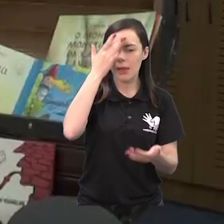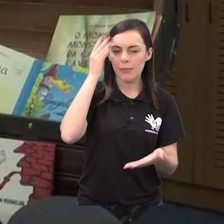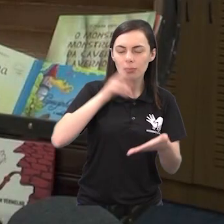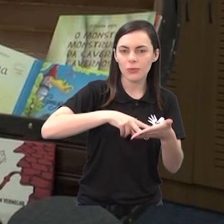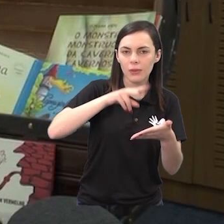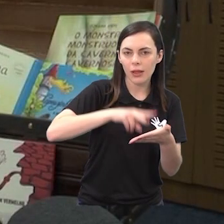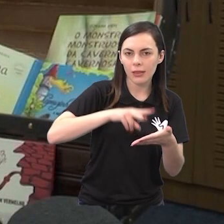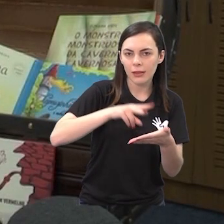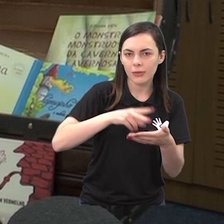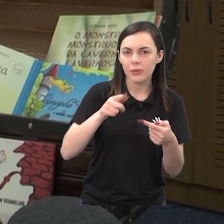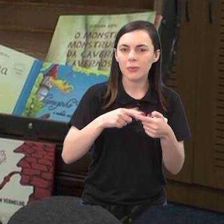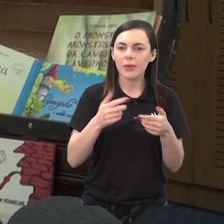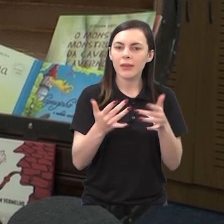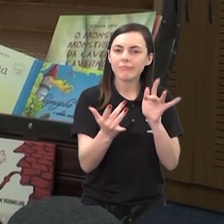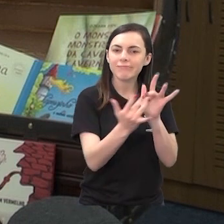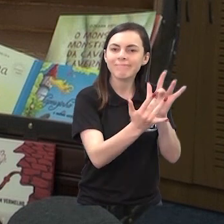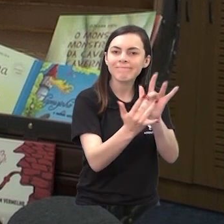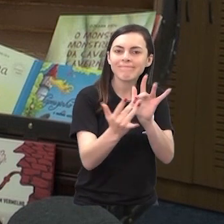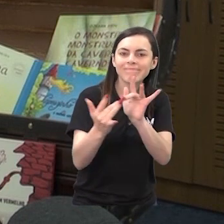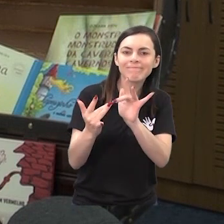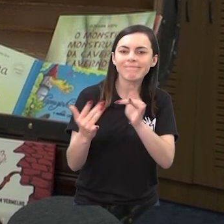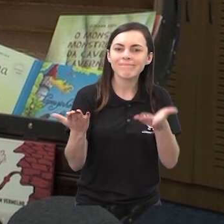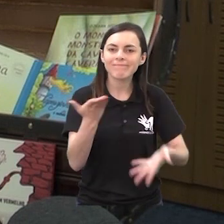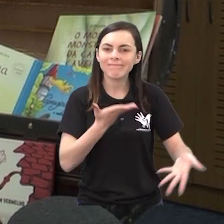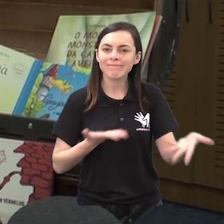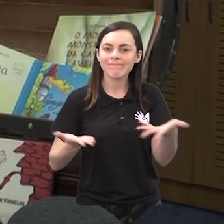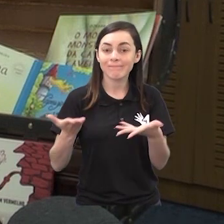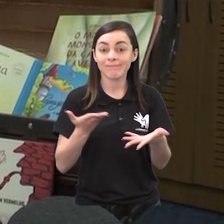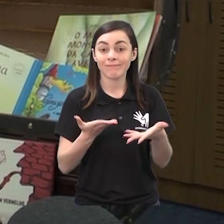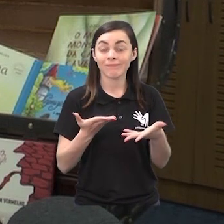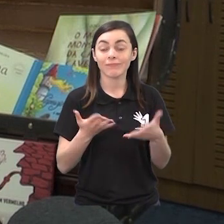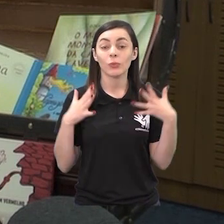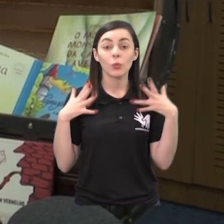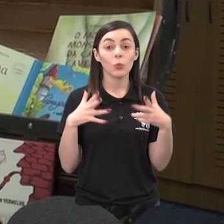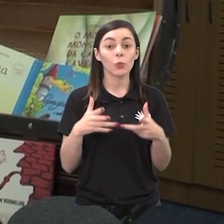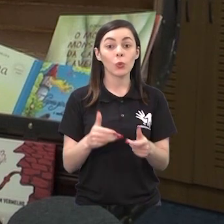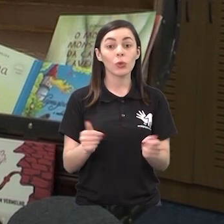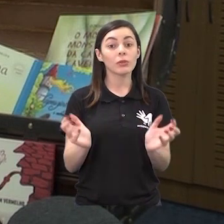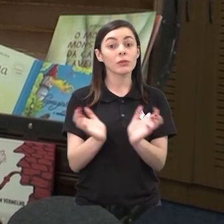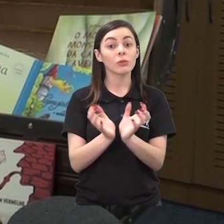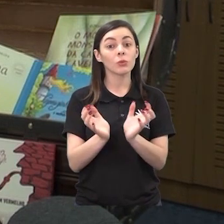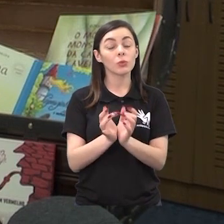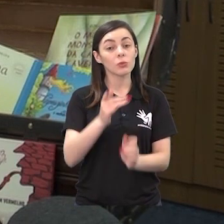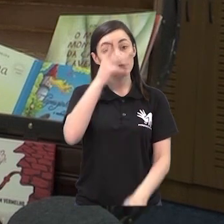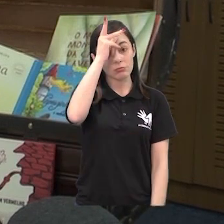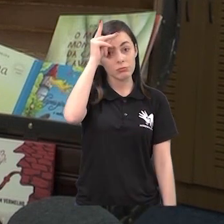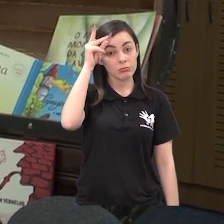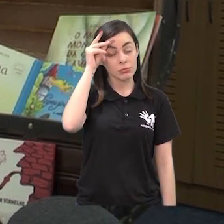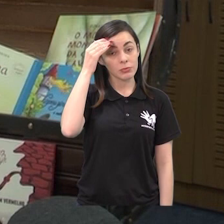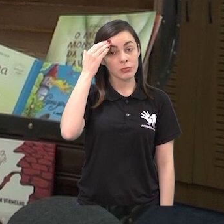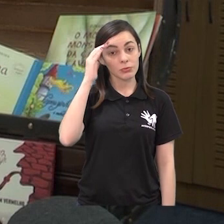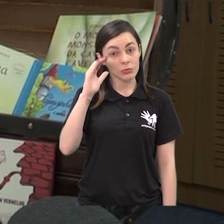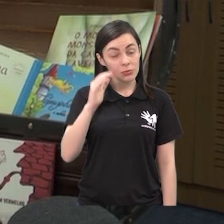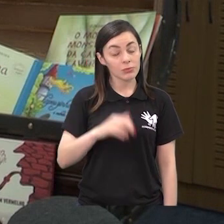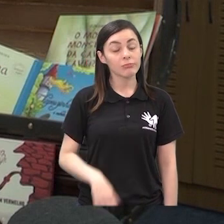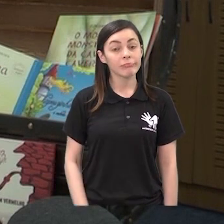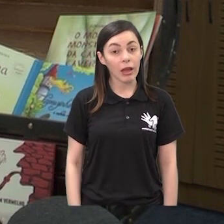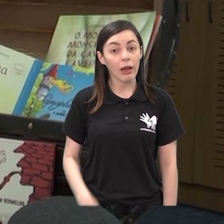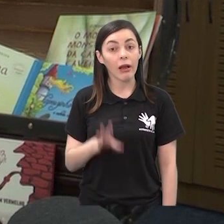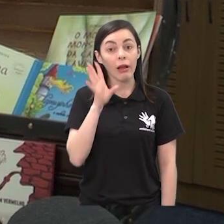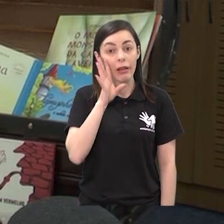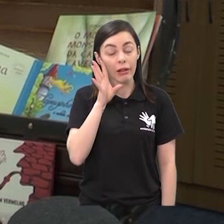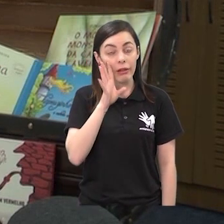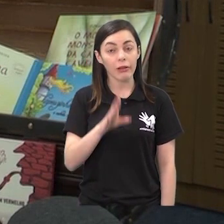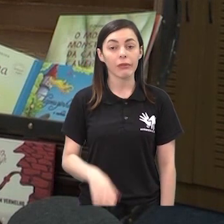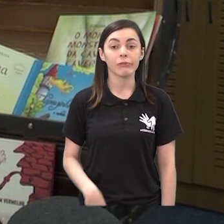o autor dos leitores. Olha que bacana, e eles todos fazem parte aqui do nosso ciclo de Curitiba. Então é muito legal, vale a